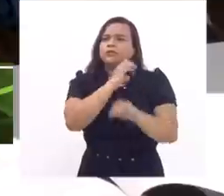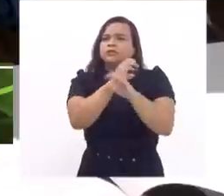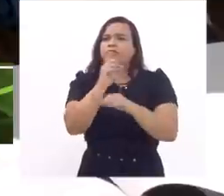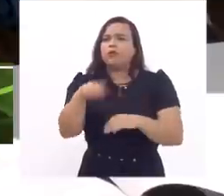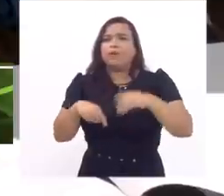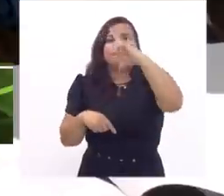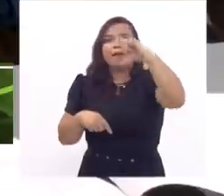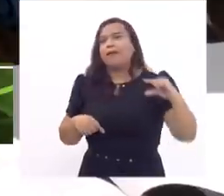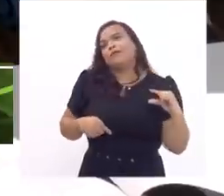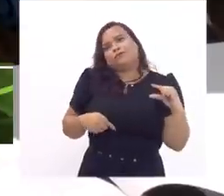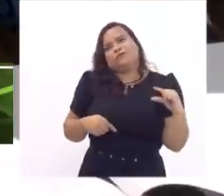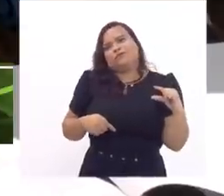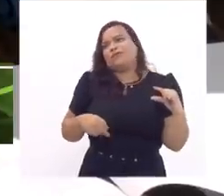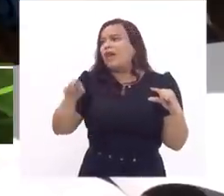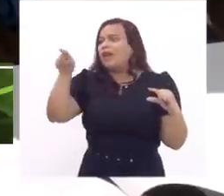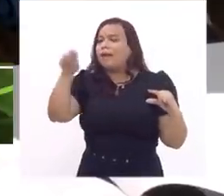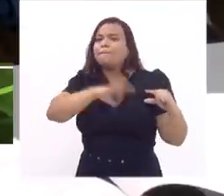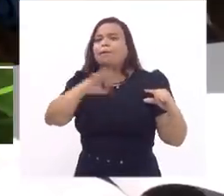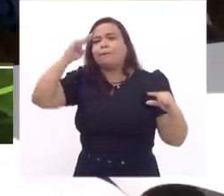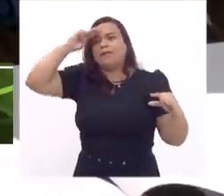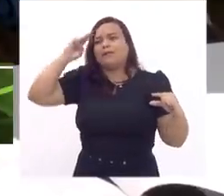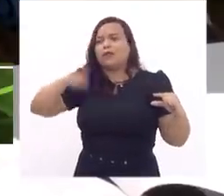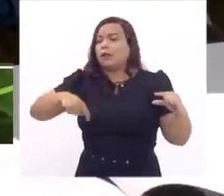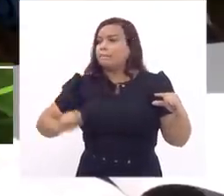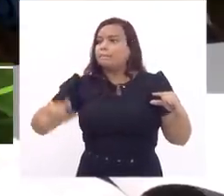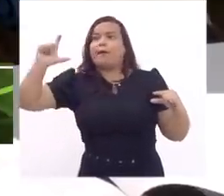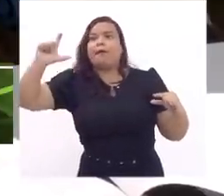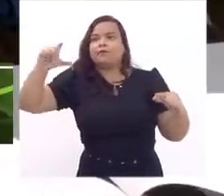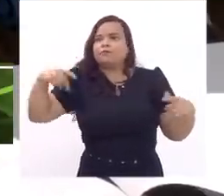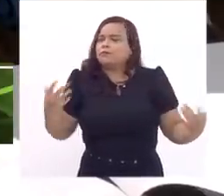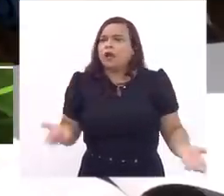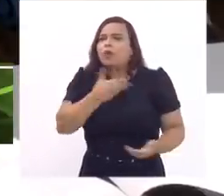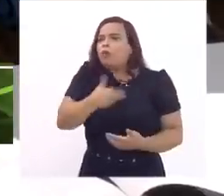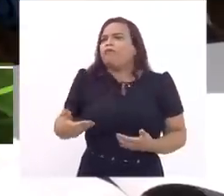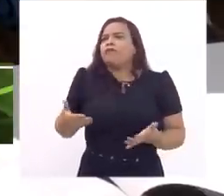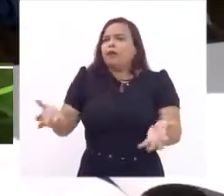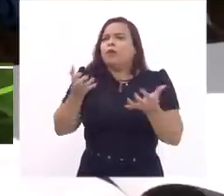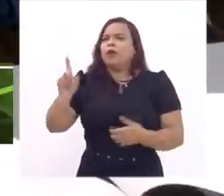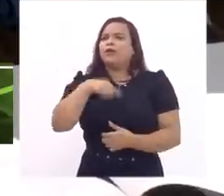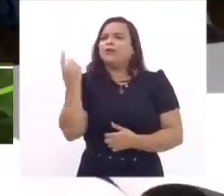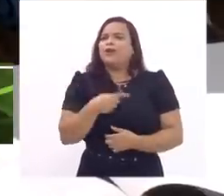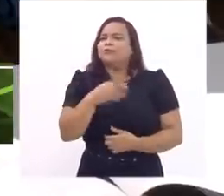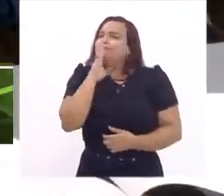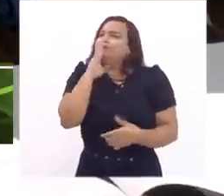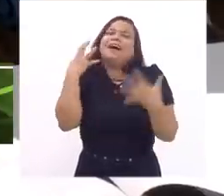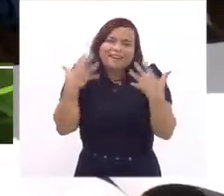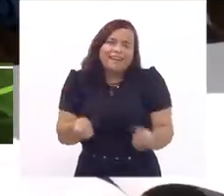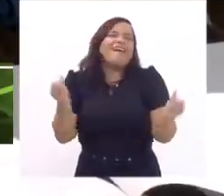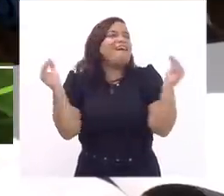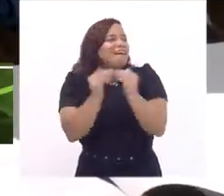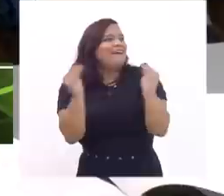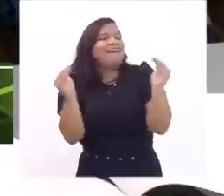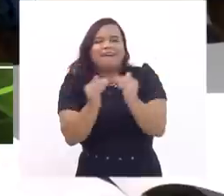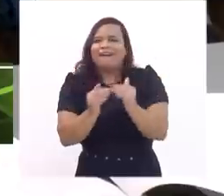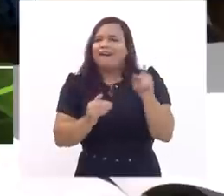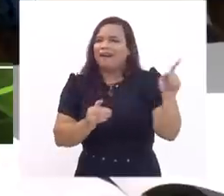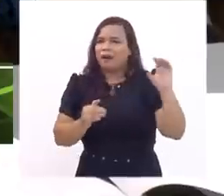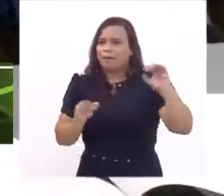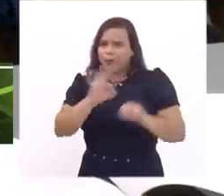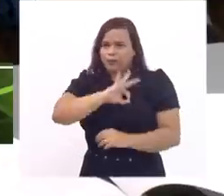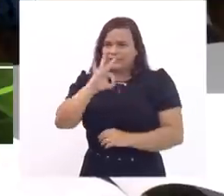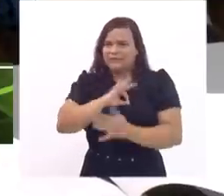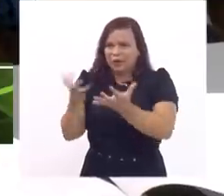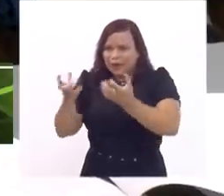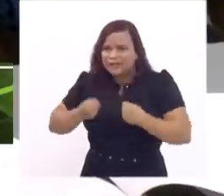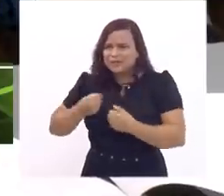um terço do número da Polícia Militar, e o governo quer que a gente concorde que o policial receba R$12